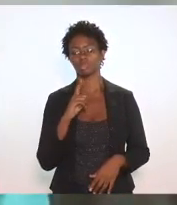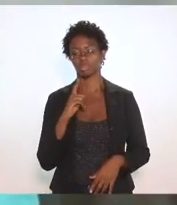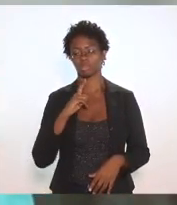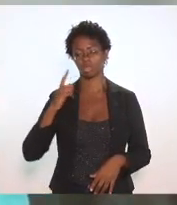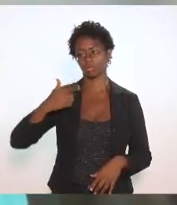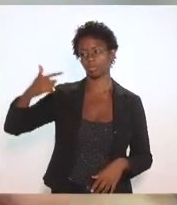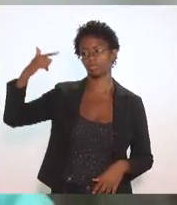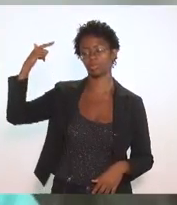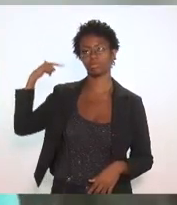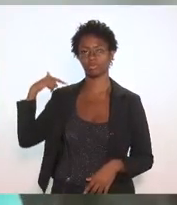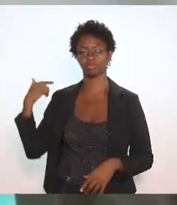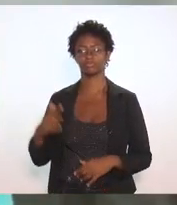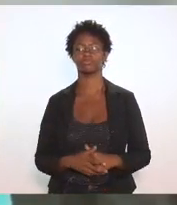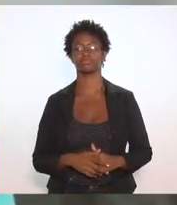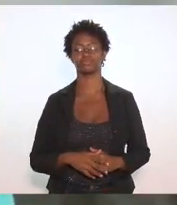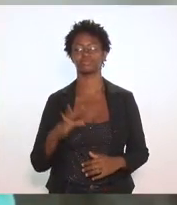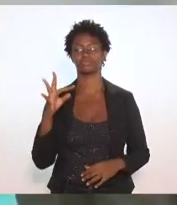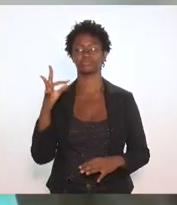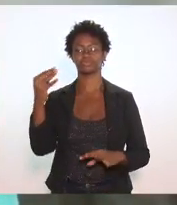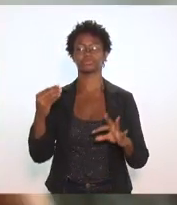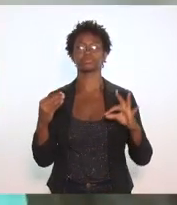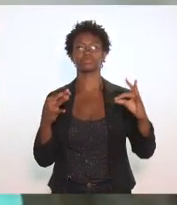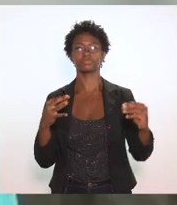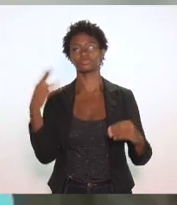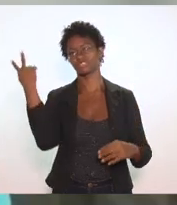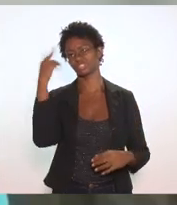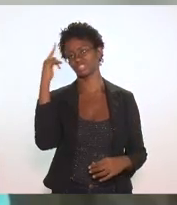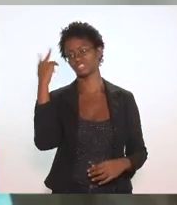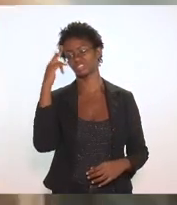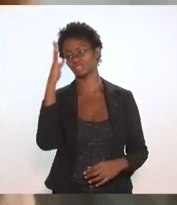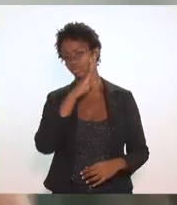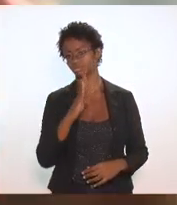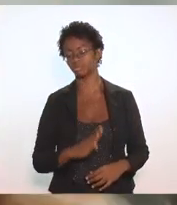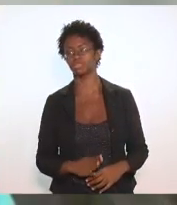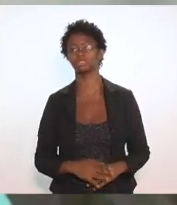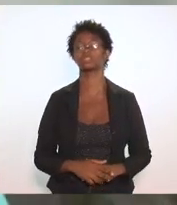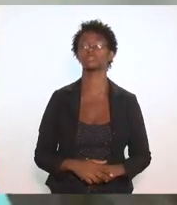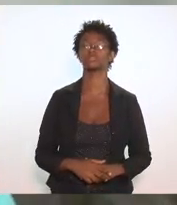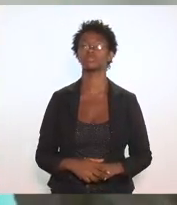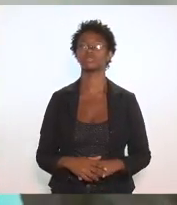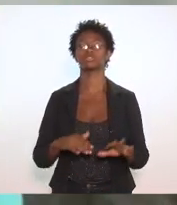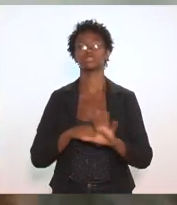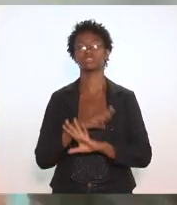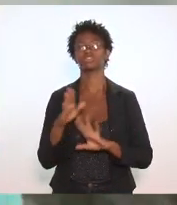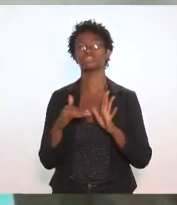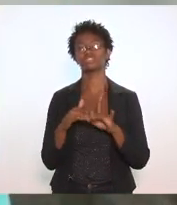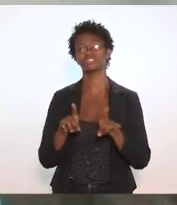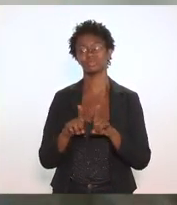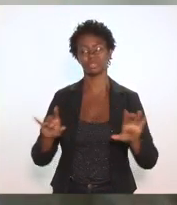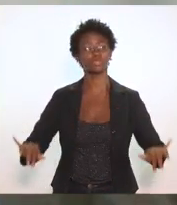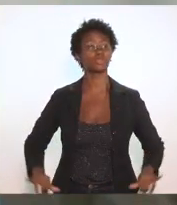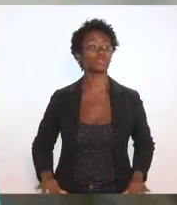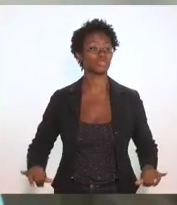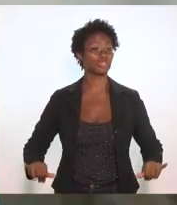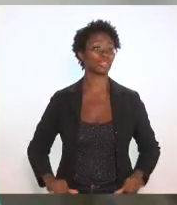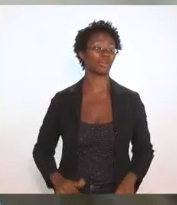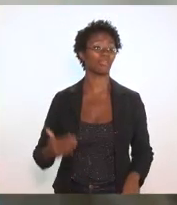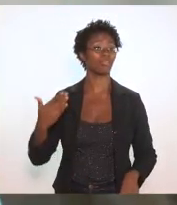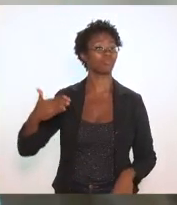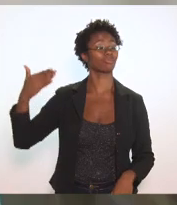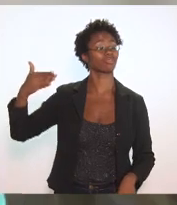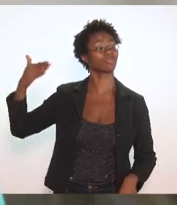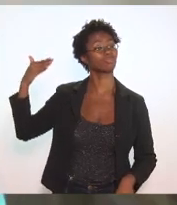ascendentes toda essa história do Brasil e de todos aquele sofrimento, né,